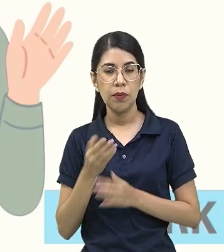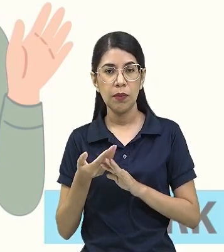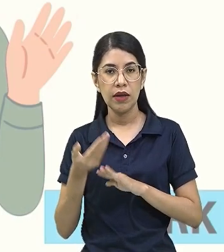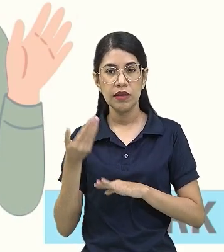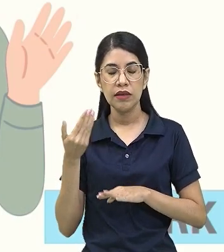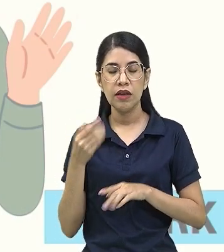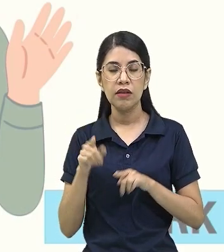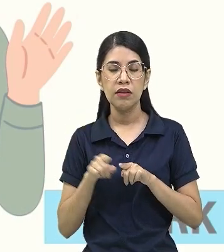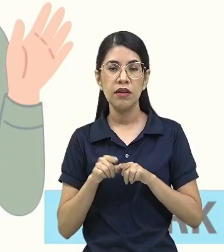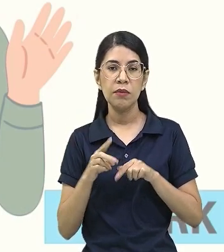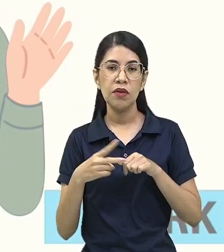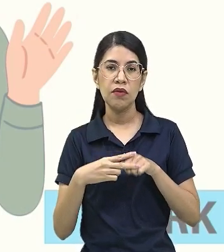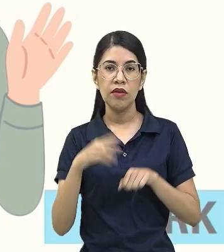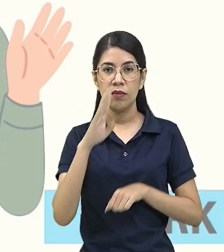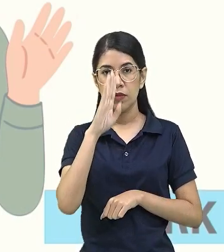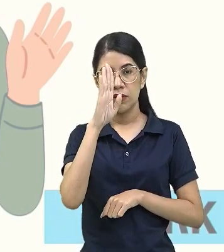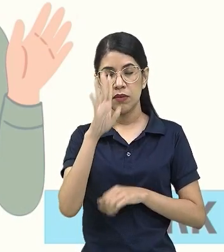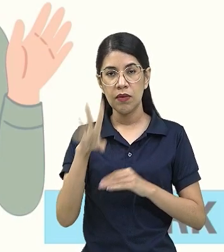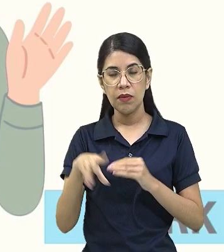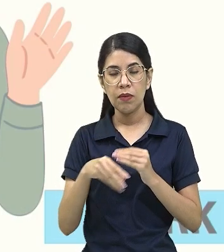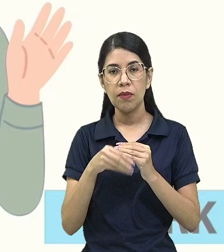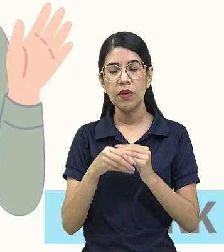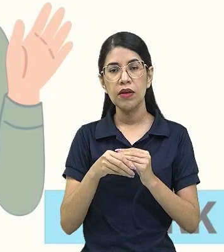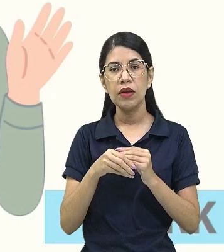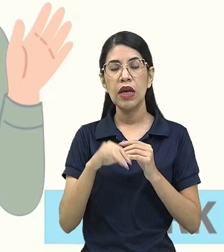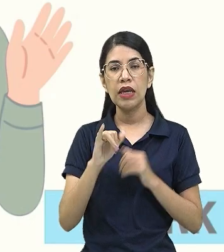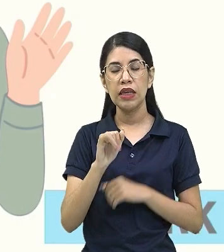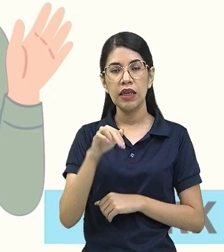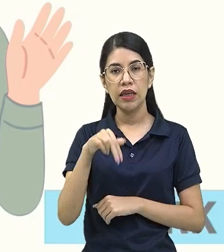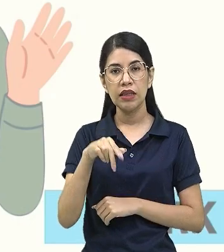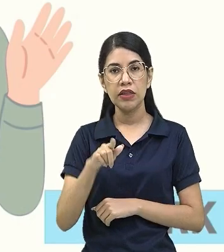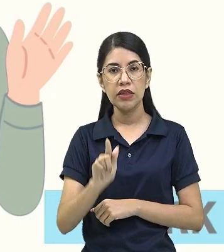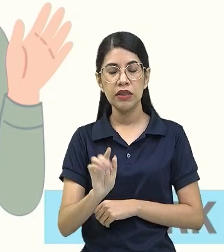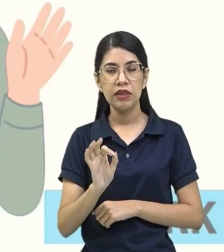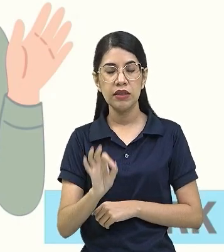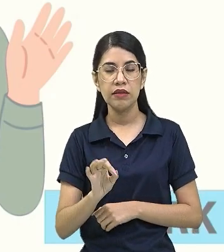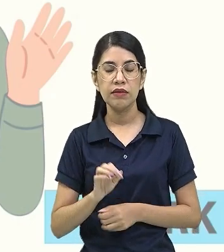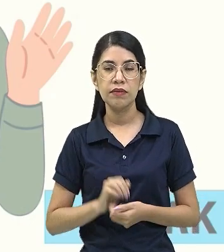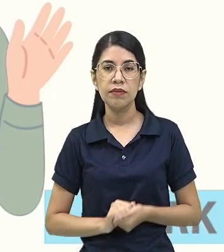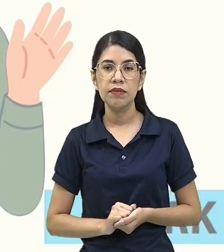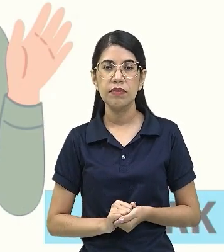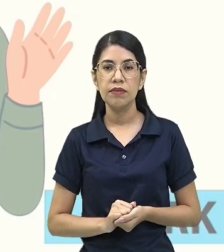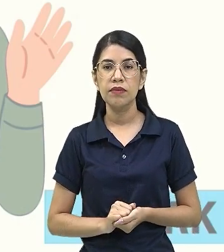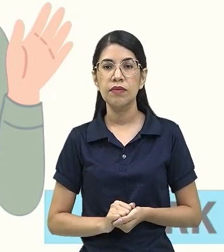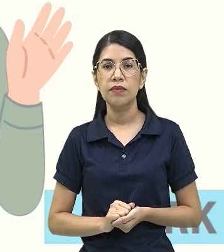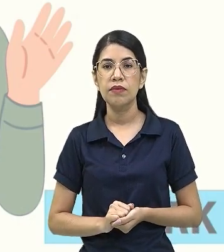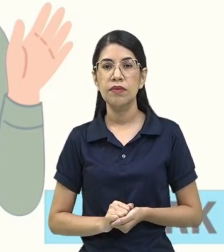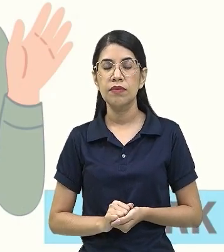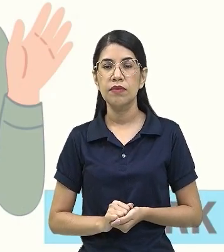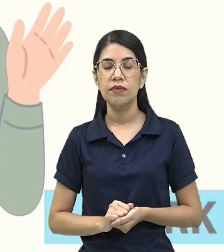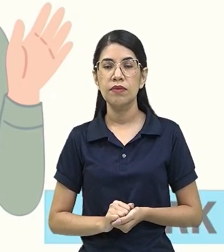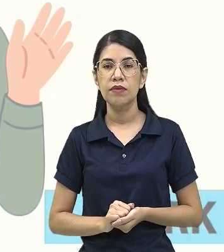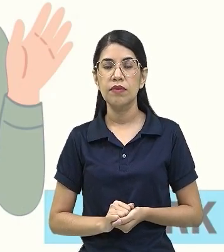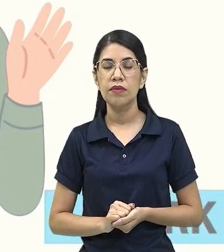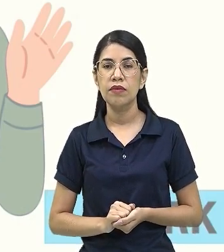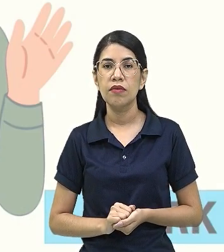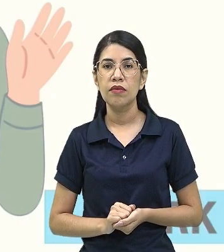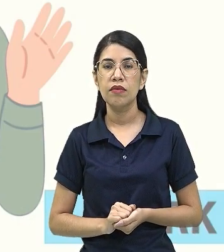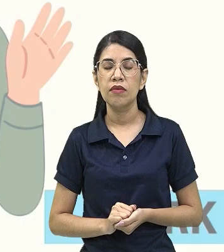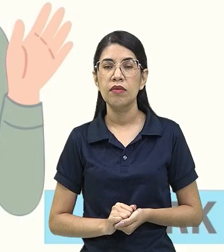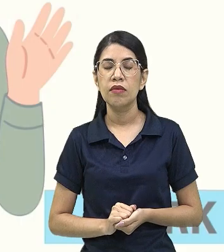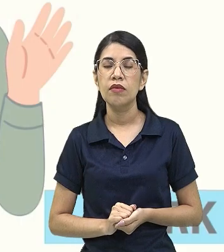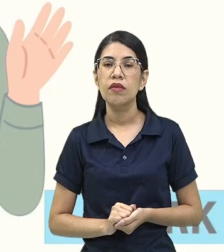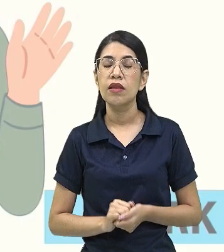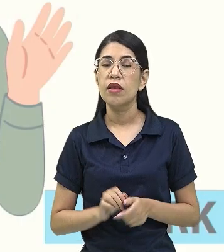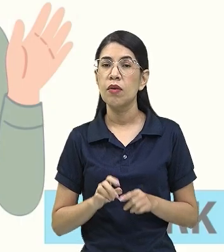verbo principal está acompanhado do ing. I was playing football. Então, lembra dessa